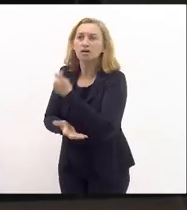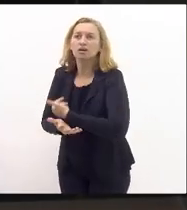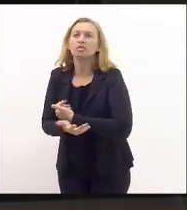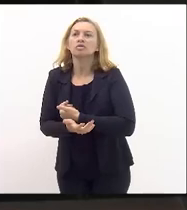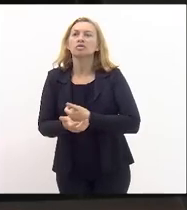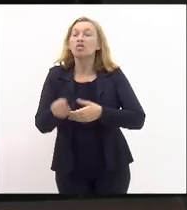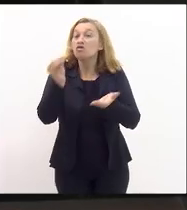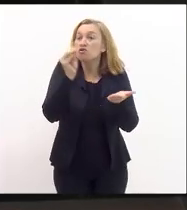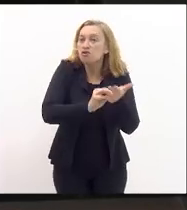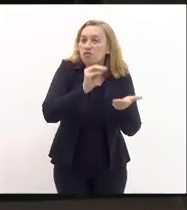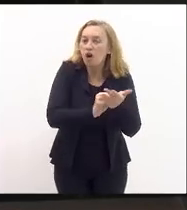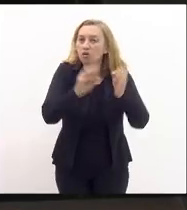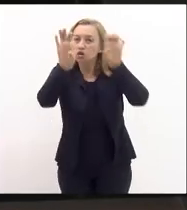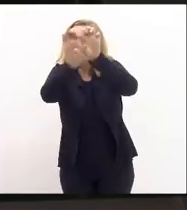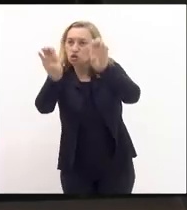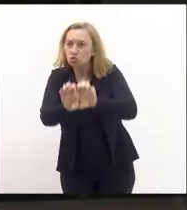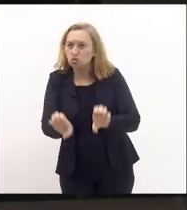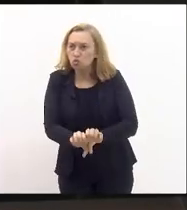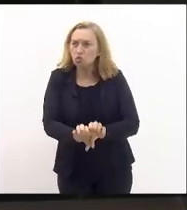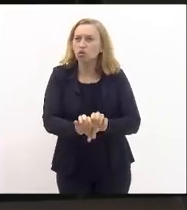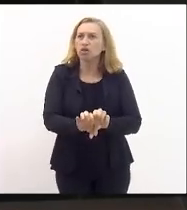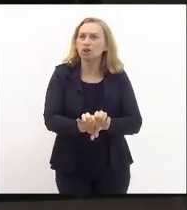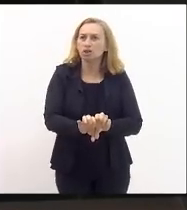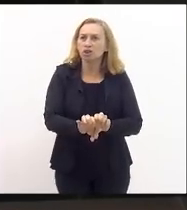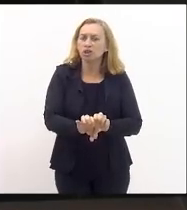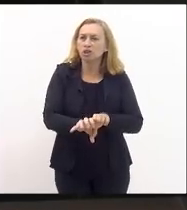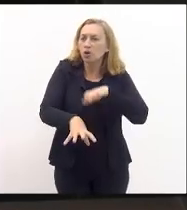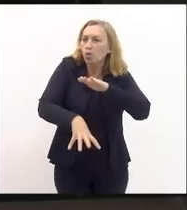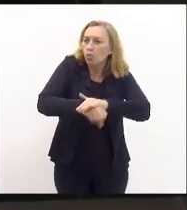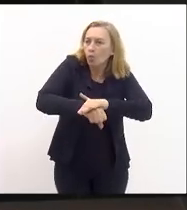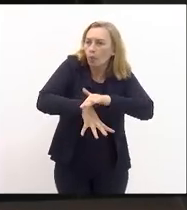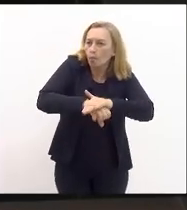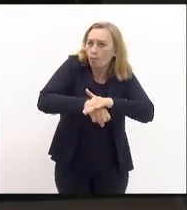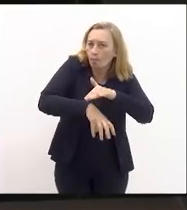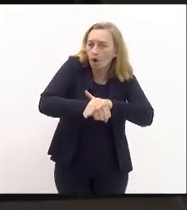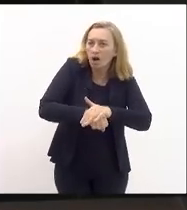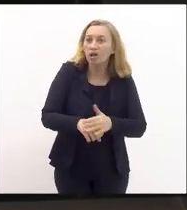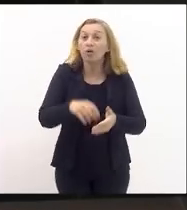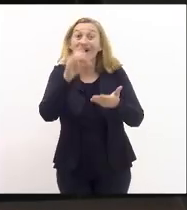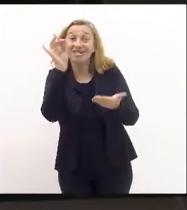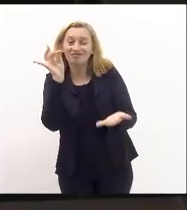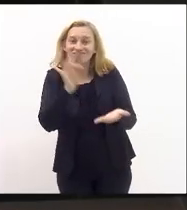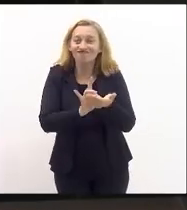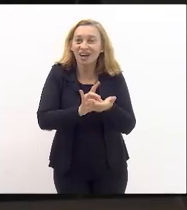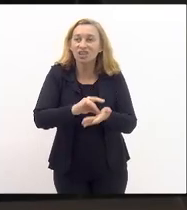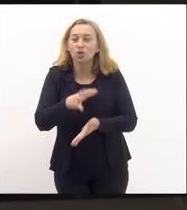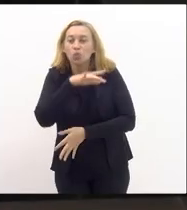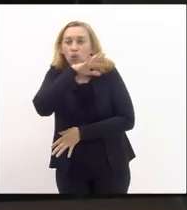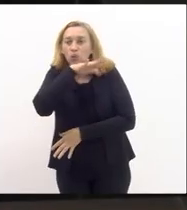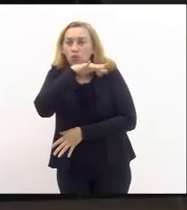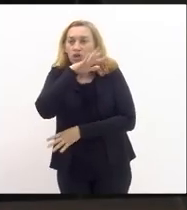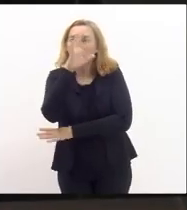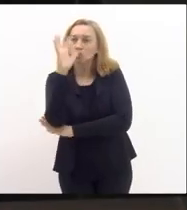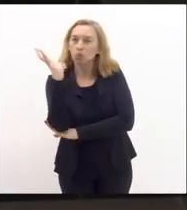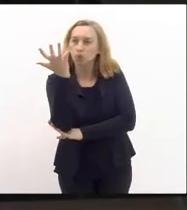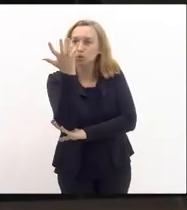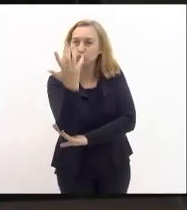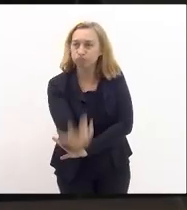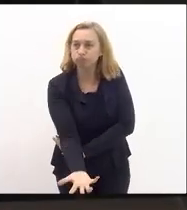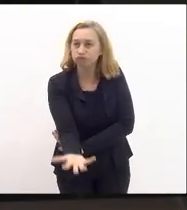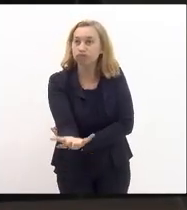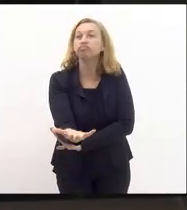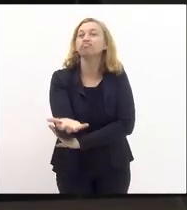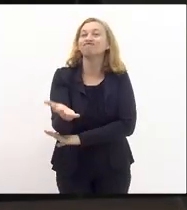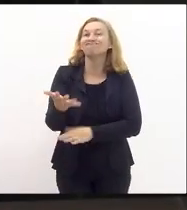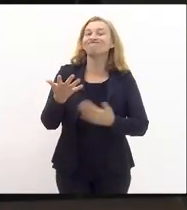acrescida a uma falta de estrutura de drenagem, e é uma realidade cruel, que é o desmatamento generalizado,